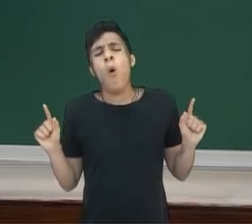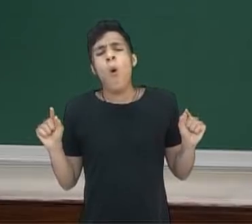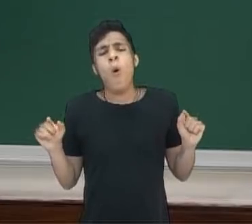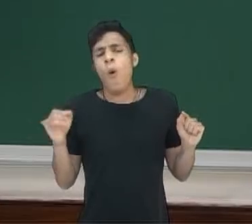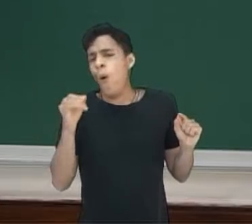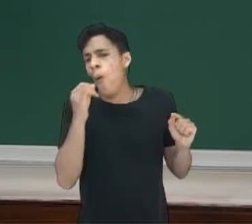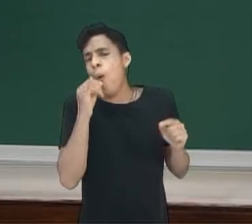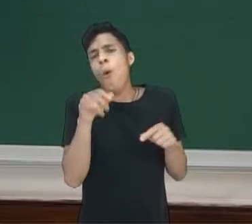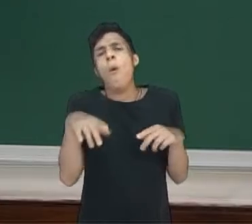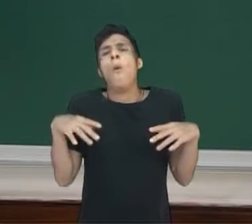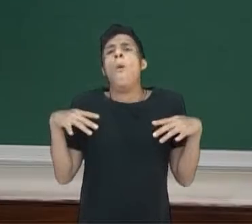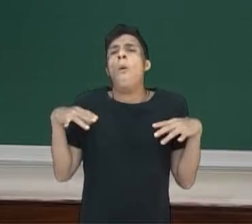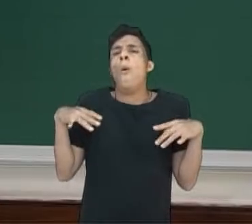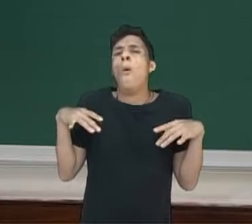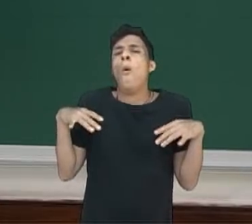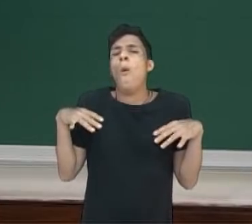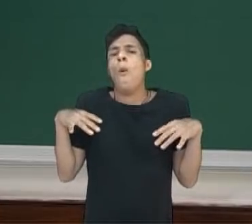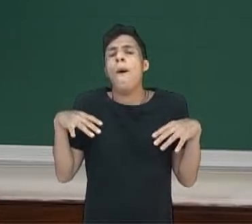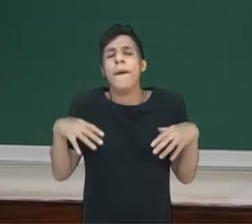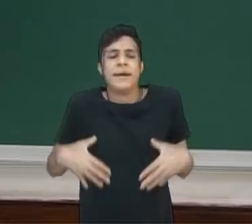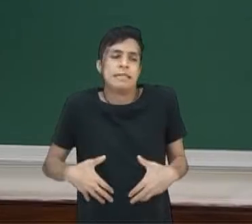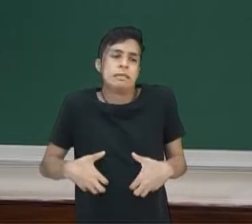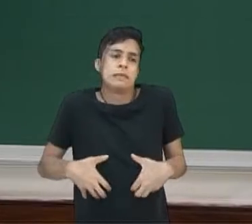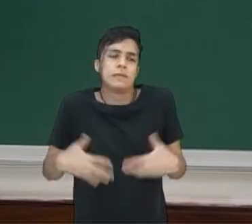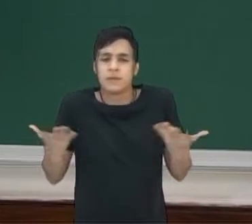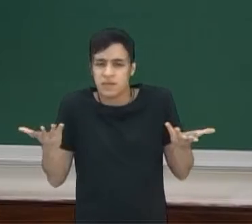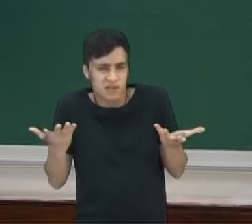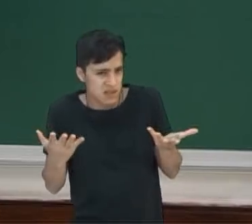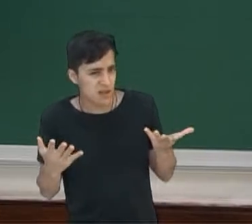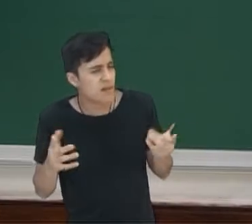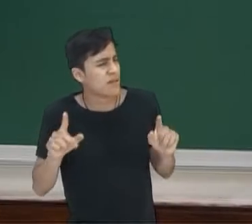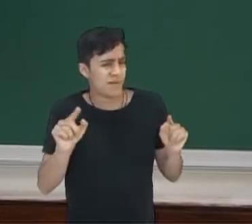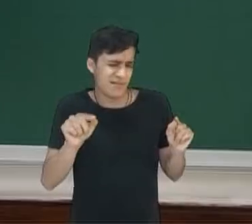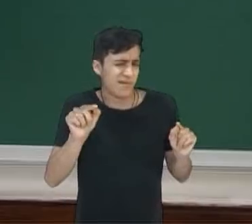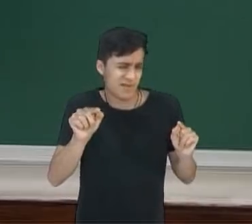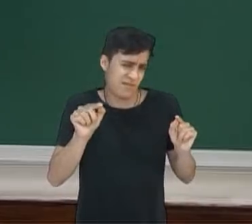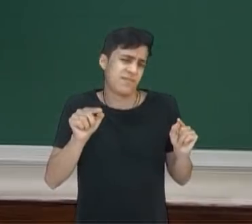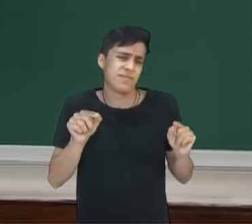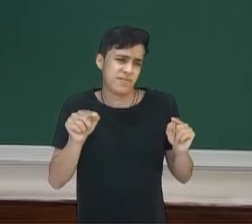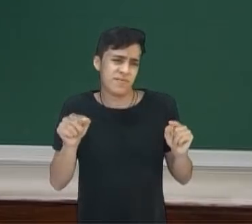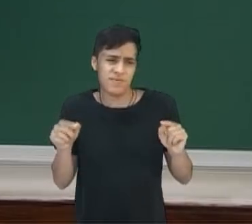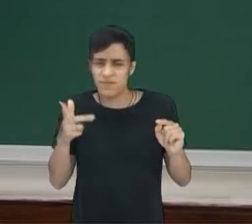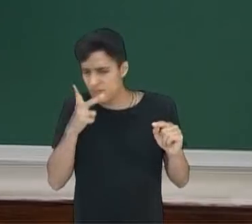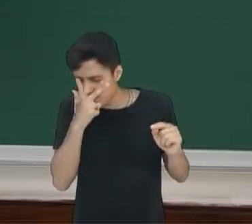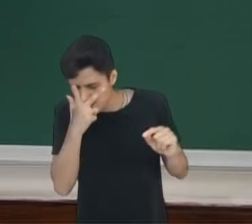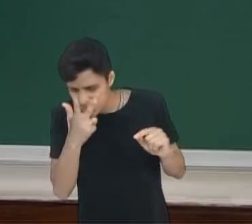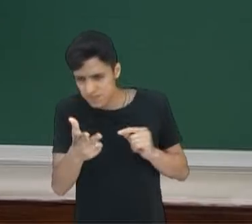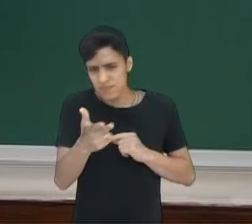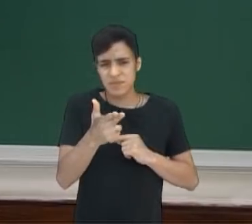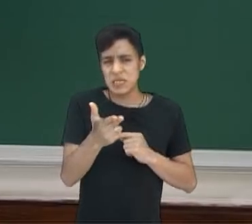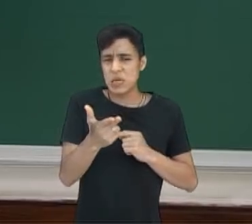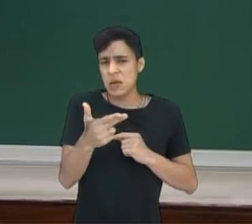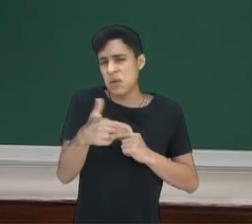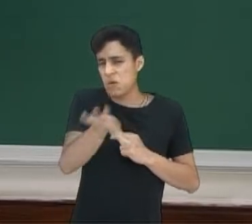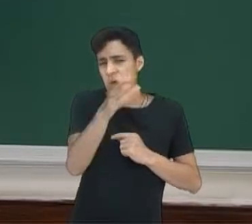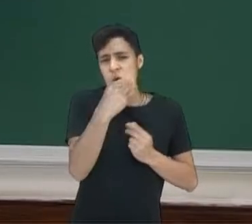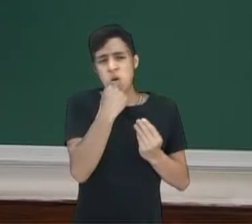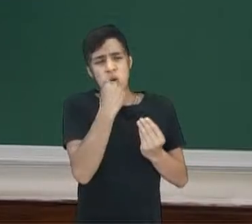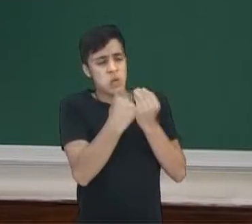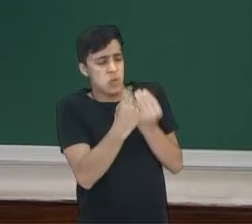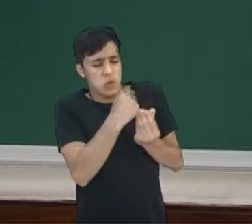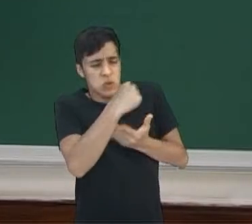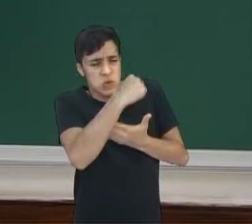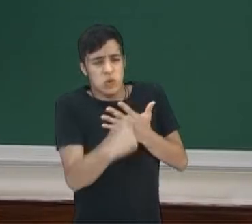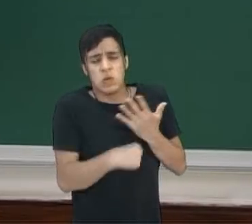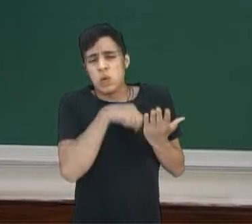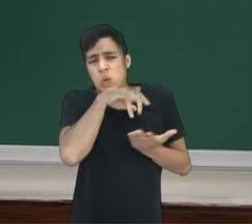como o sedentarismo, como esses hábitos, né, de uma alimentação mais industrializada, tá?